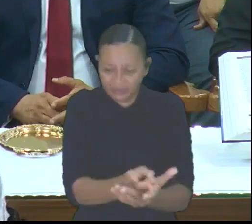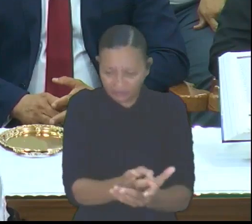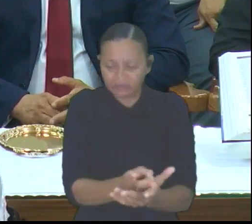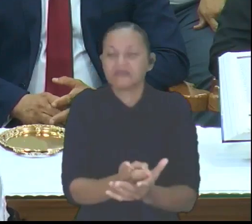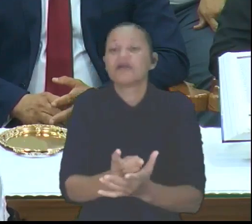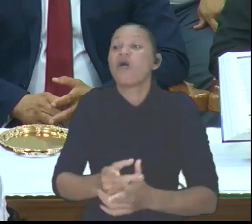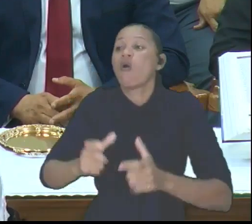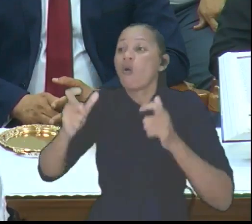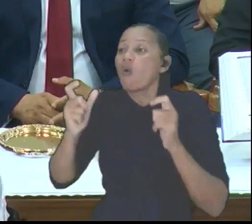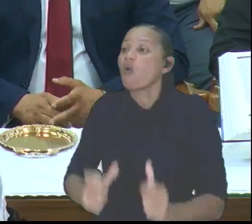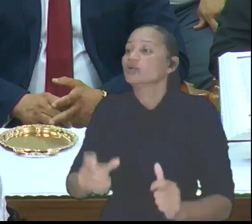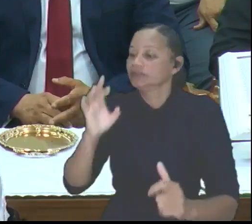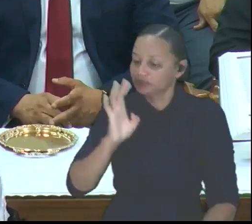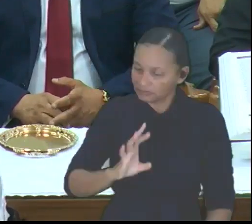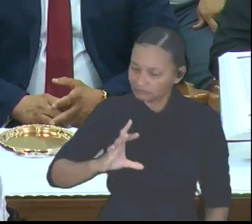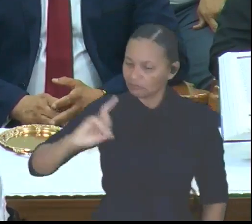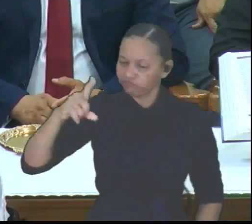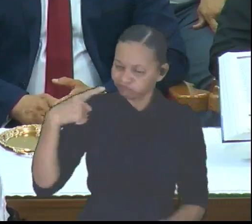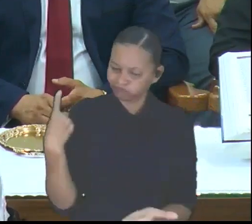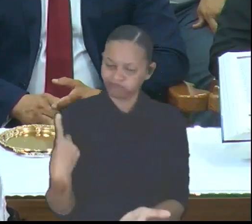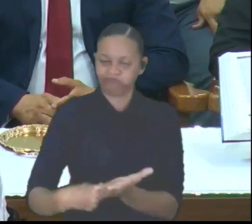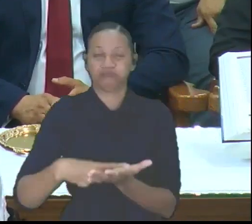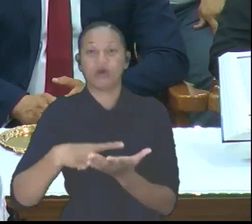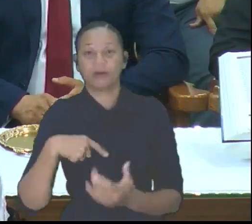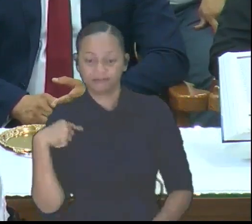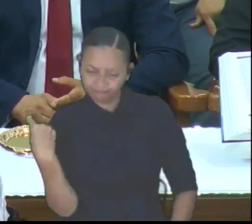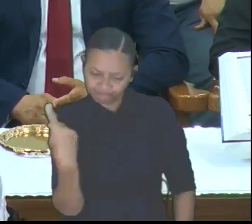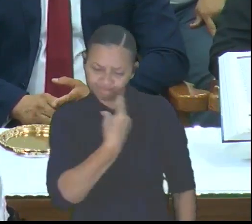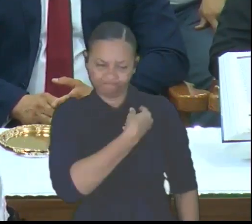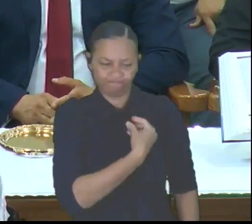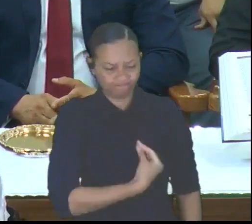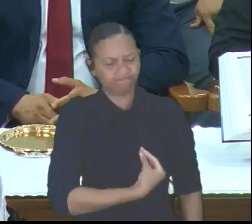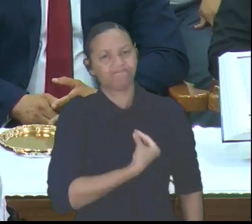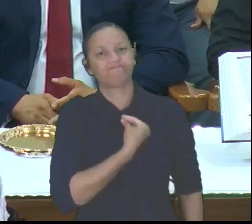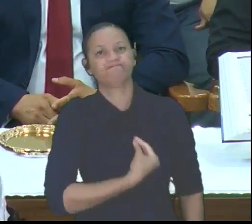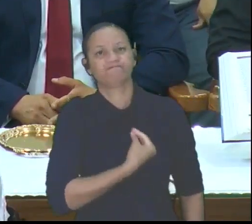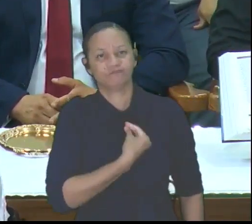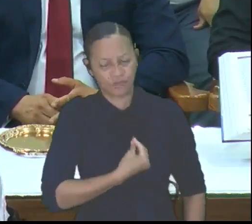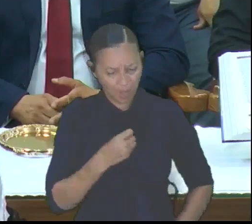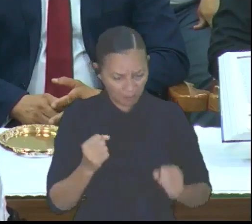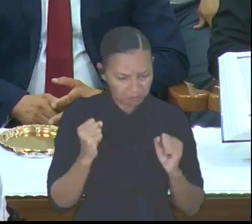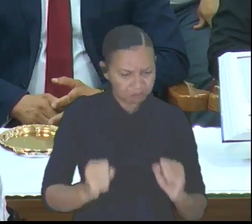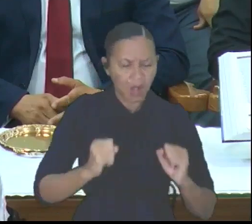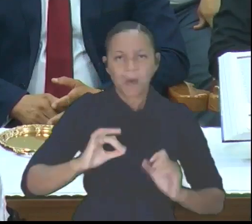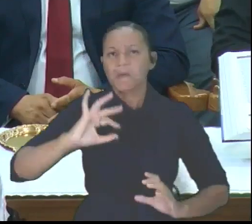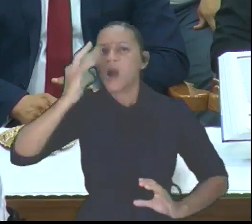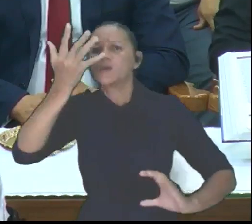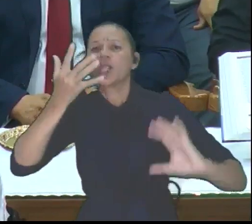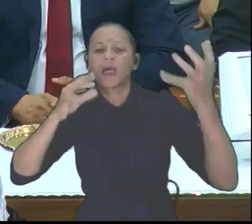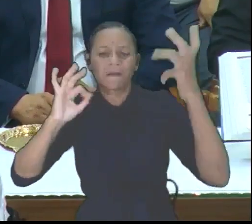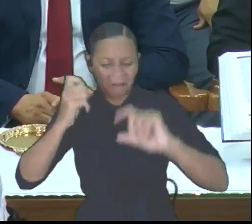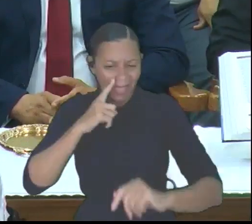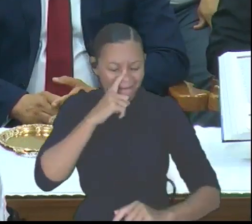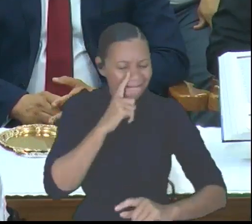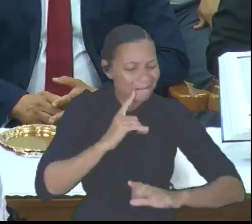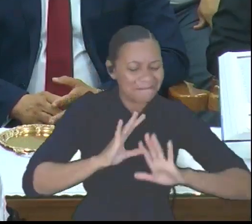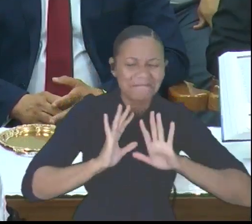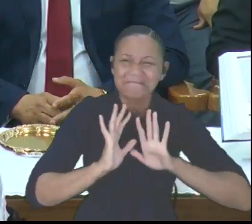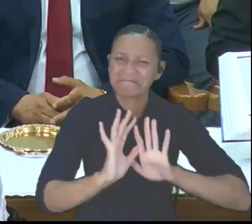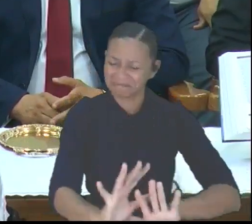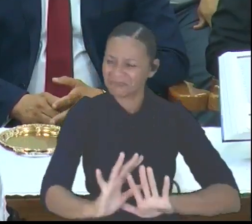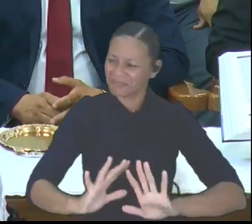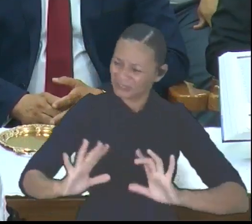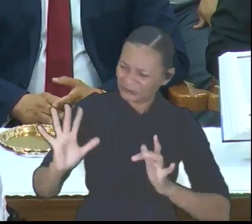estar onde Deus determinou para que nós estejamos. Pode haver perigo, mas perigo